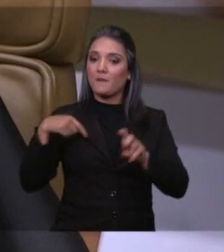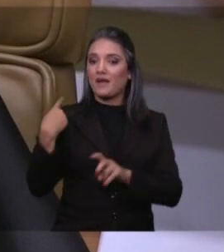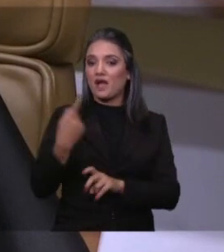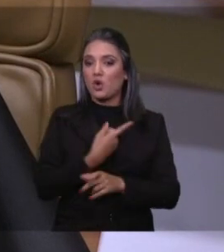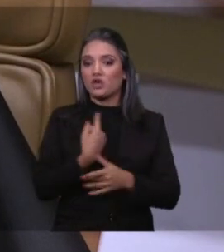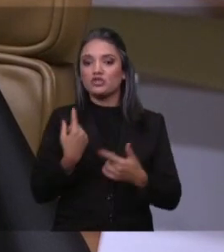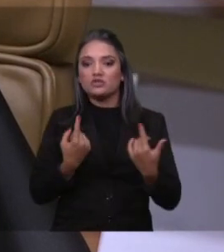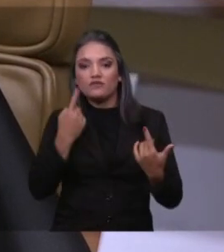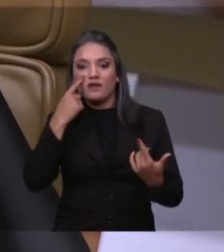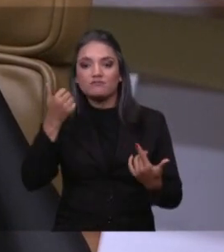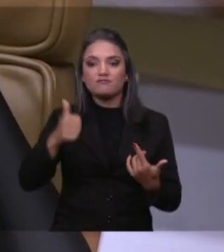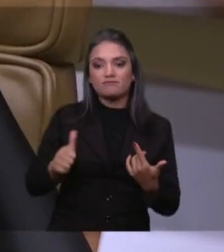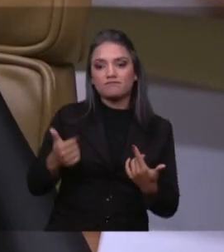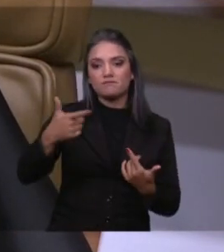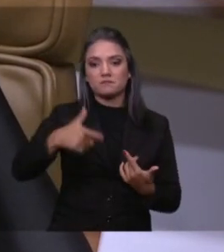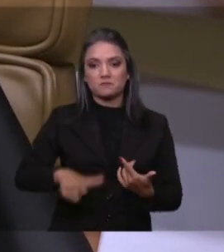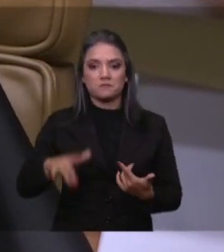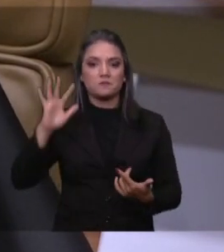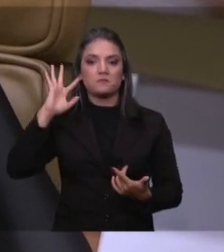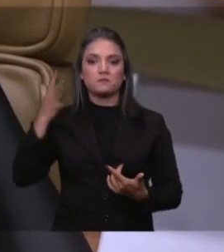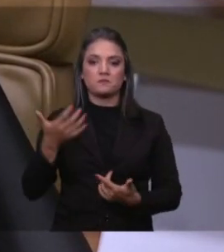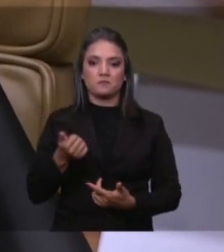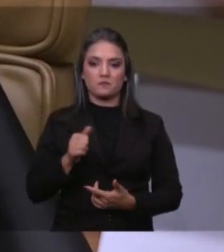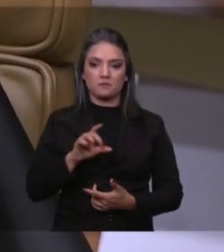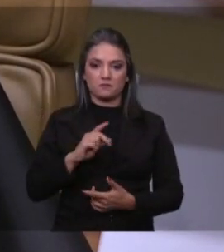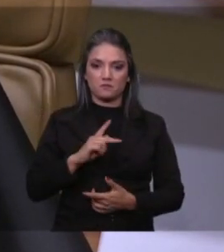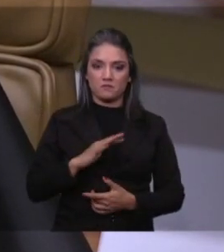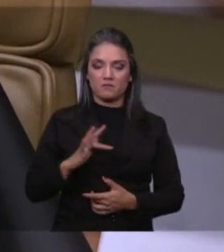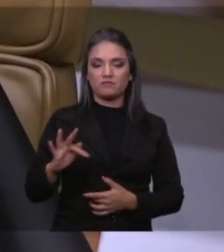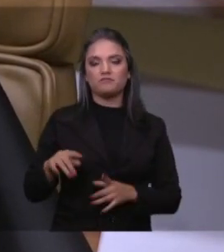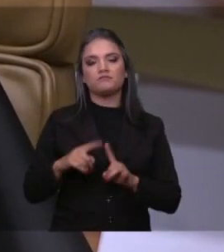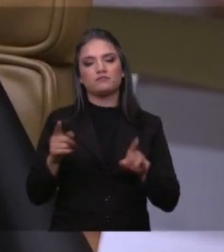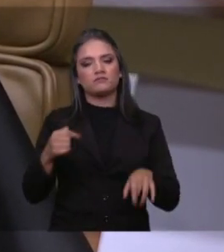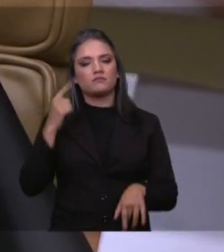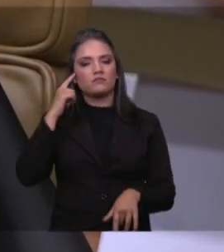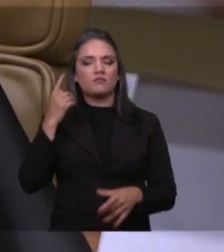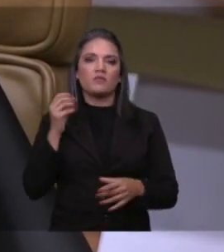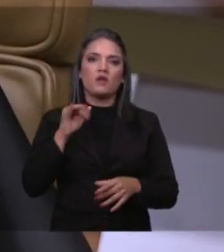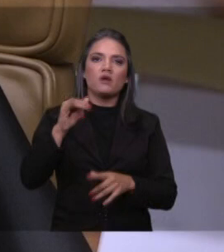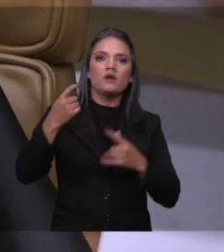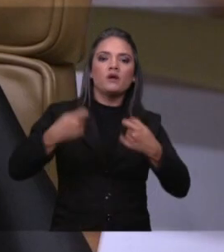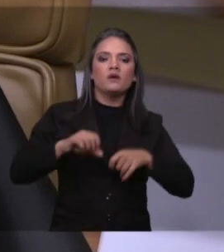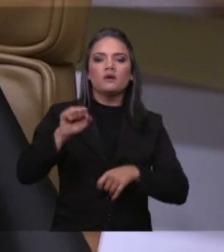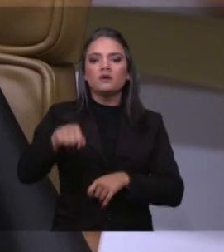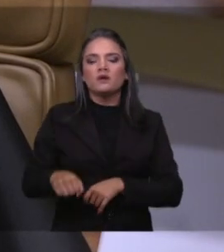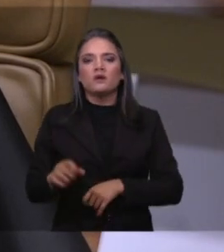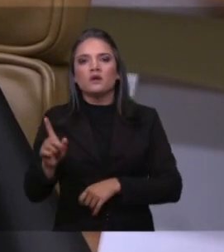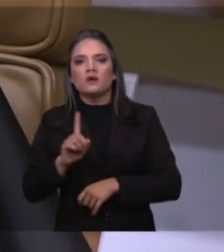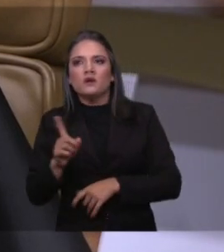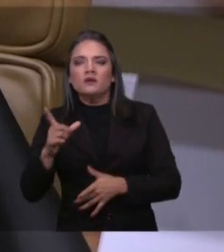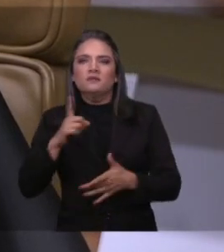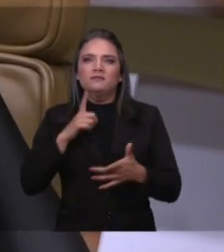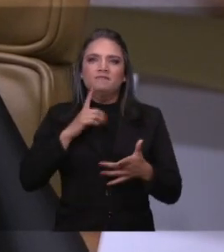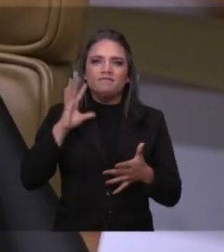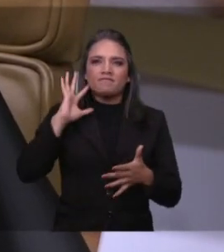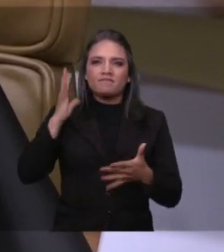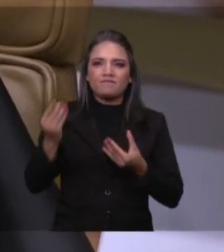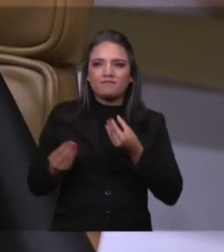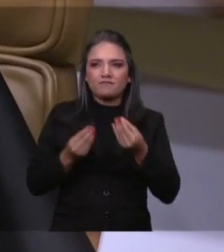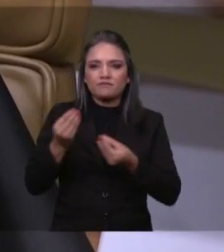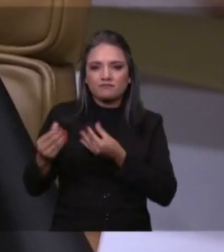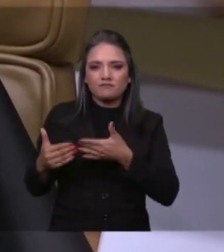rever a decisão da DPF, mas a pensar a respeito da necessidade ou não da modulação para